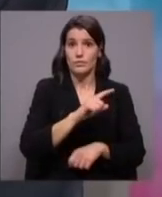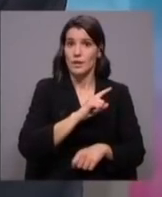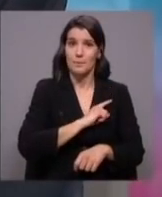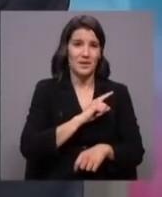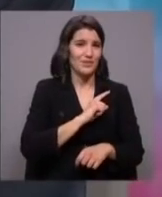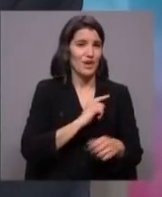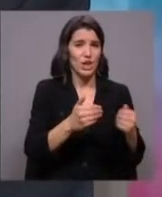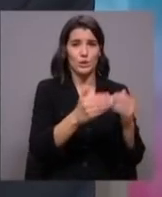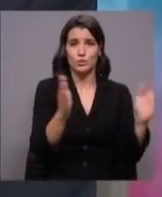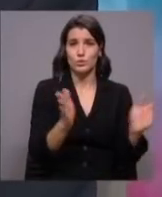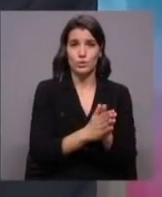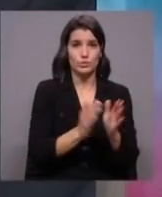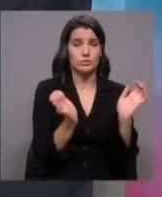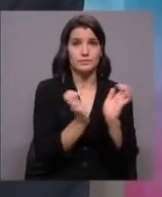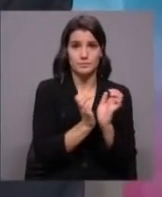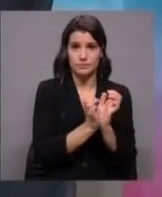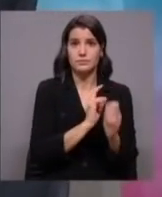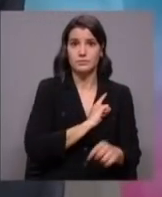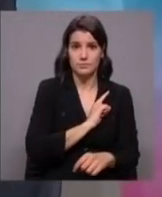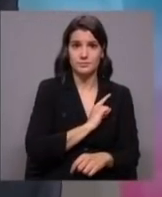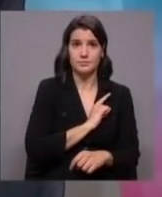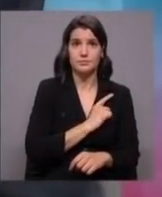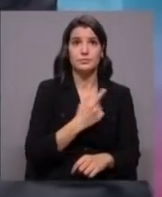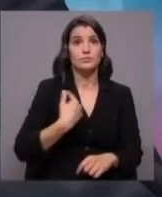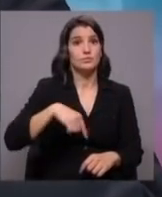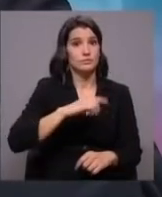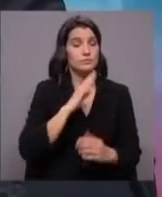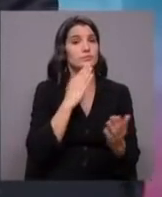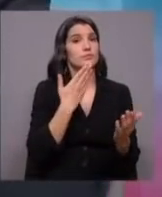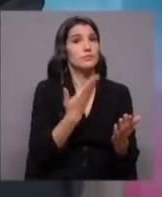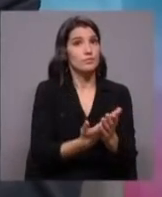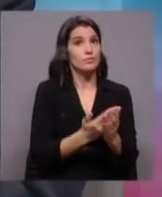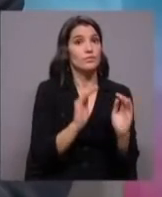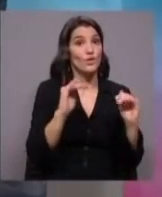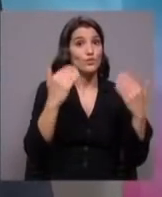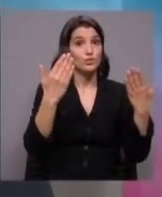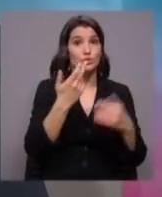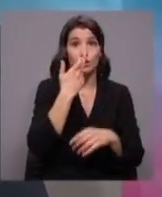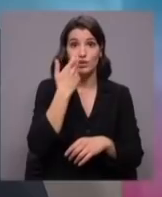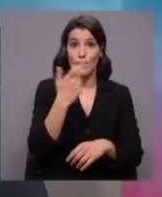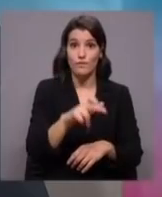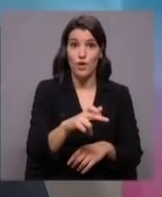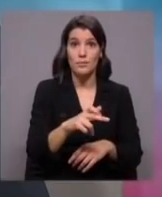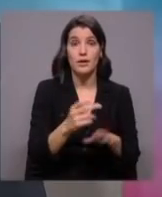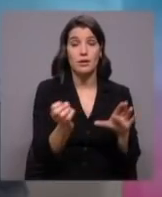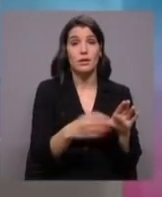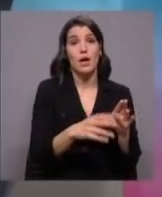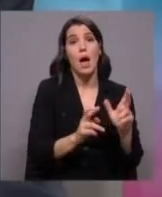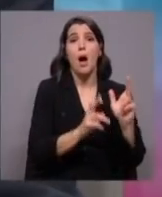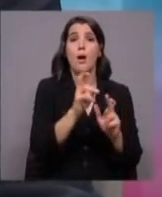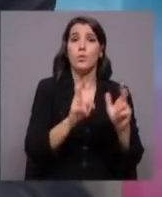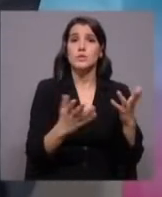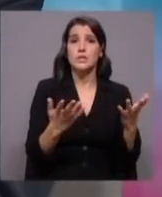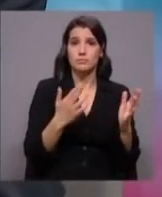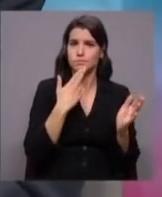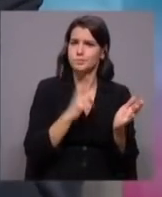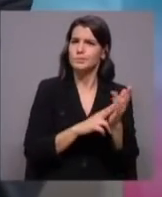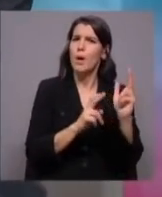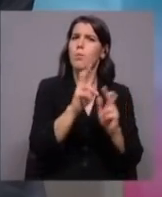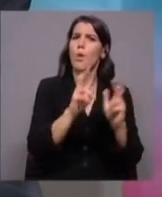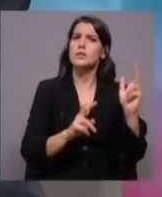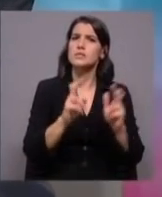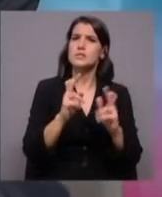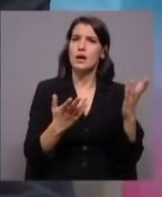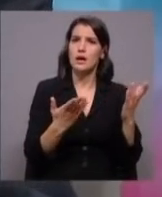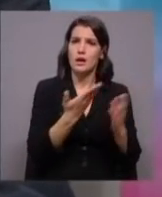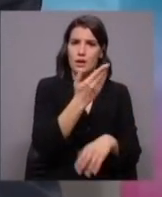ou quase por completo a Segurança Social, sim, nós colocávamos as futuras pensões de forma na Bolsa. Claro. Na Bolsa mesmo, em fundos de pensões que estão